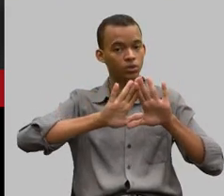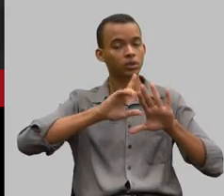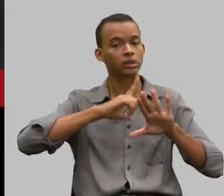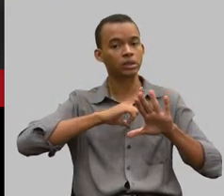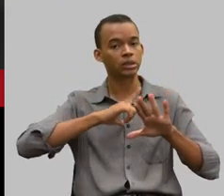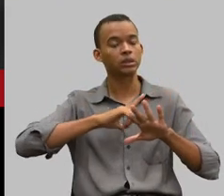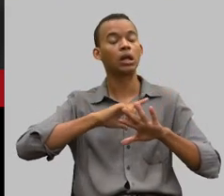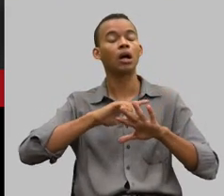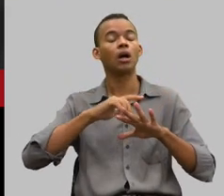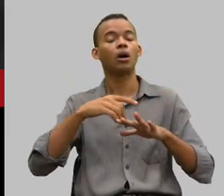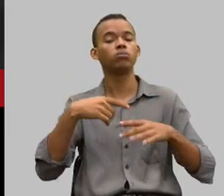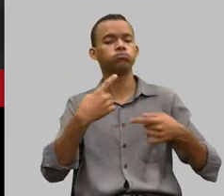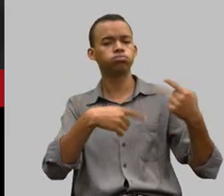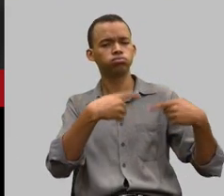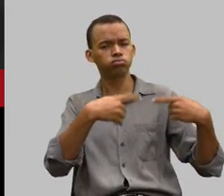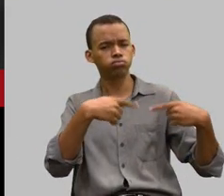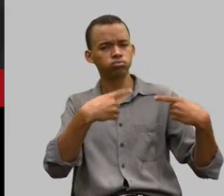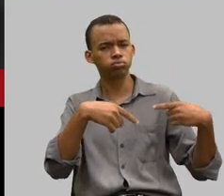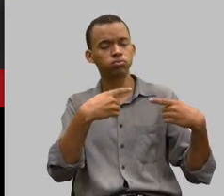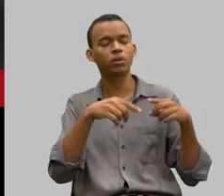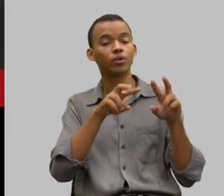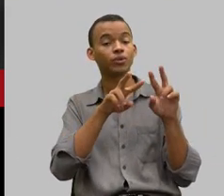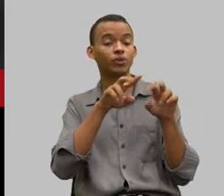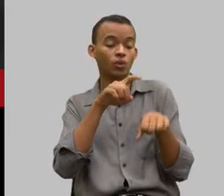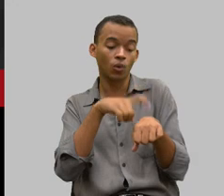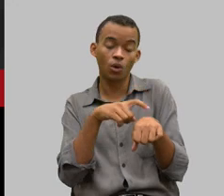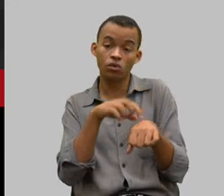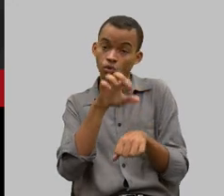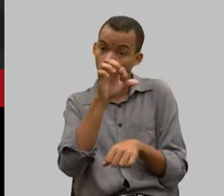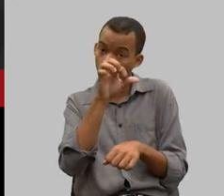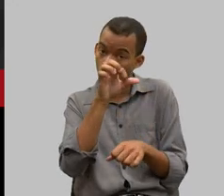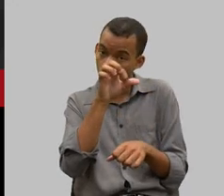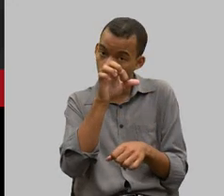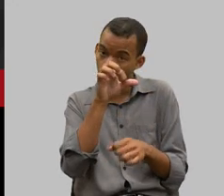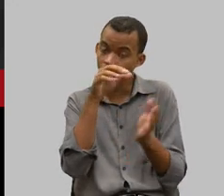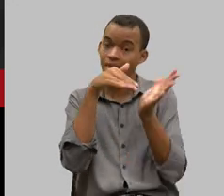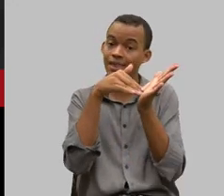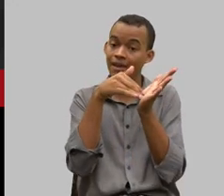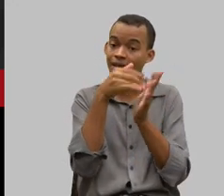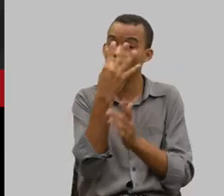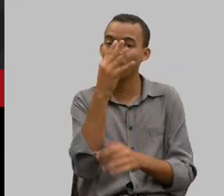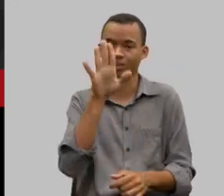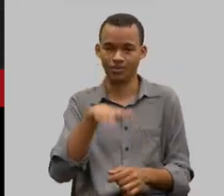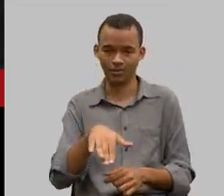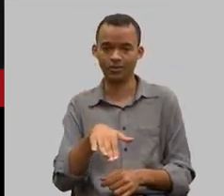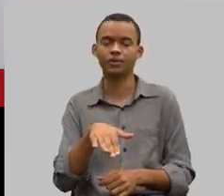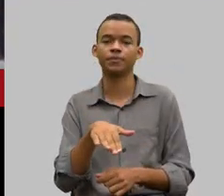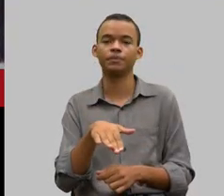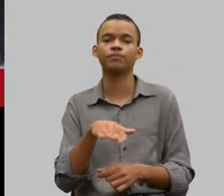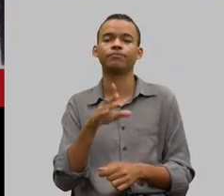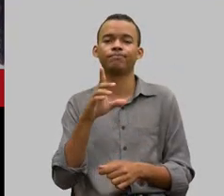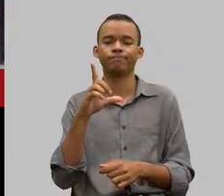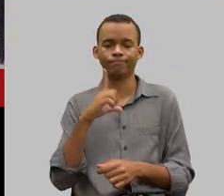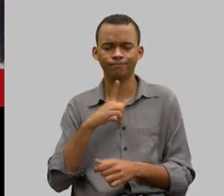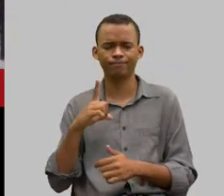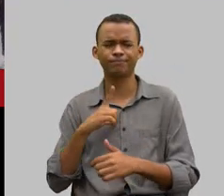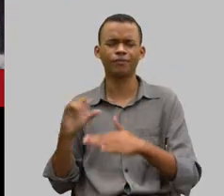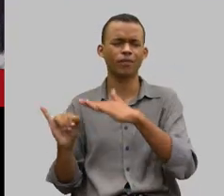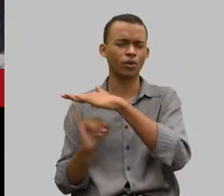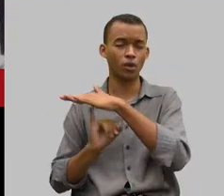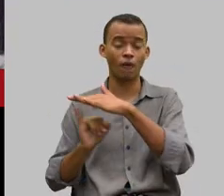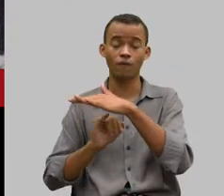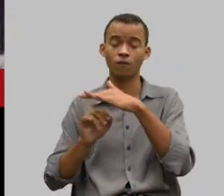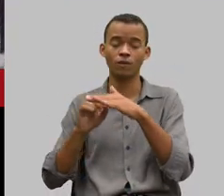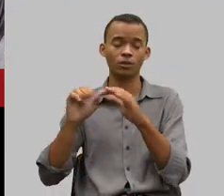debates eh que vai começar às 9 da manhã até às 16 horas com todas as entidades do esporte para